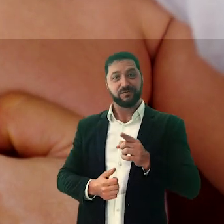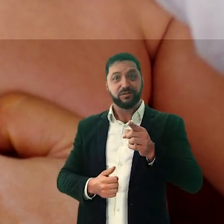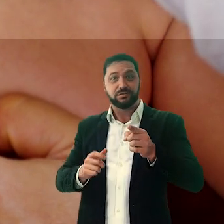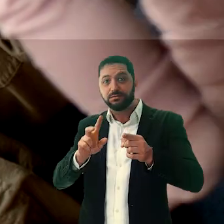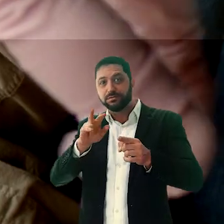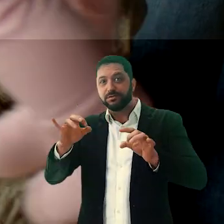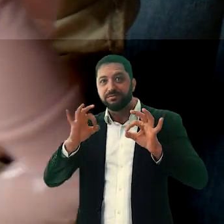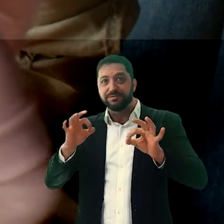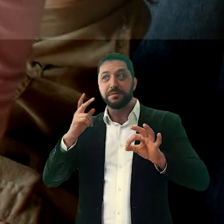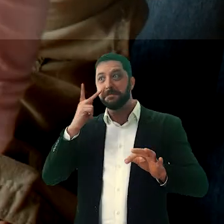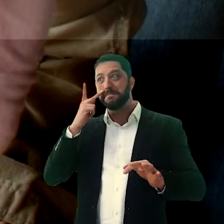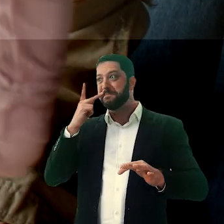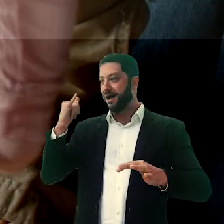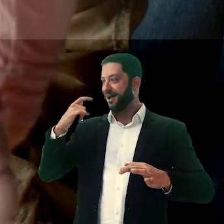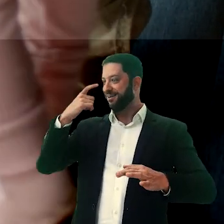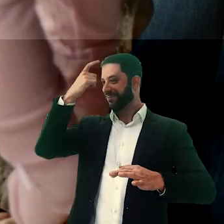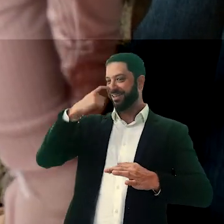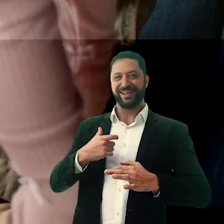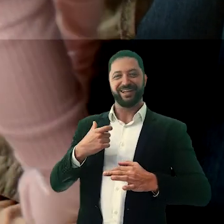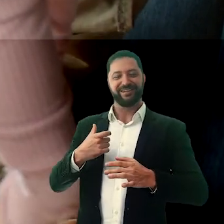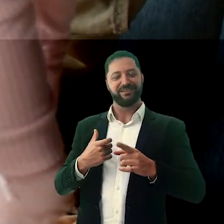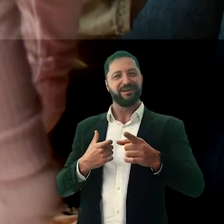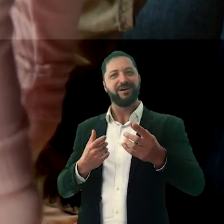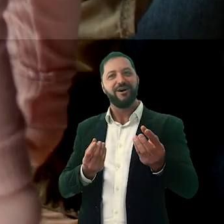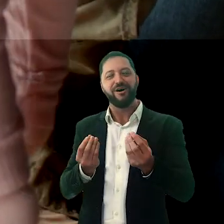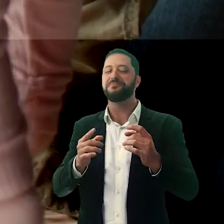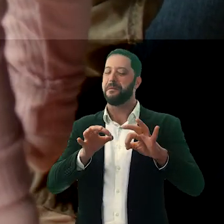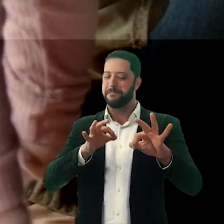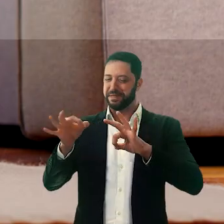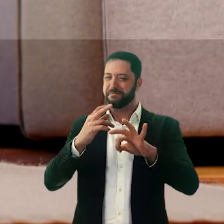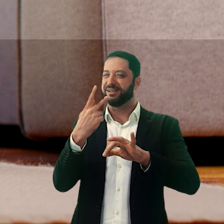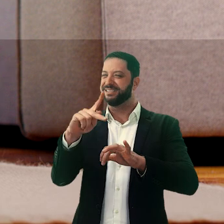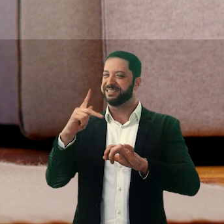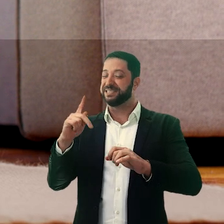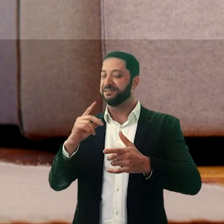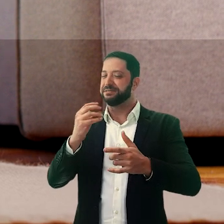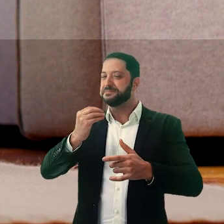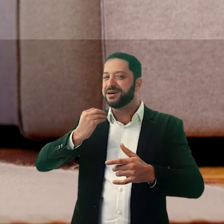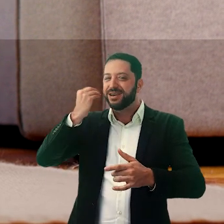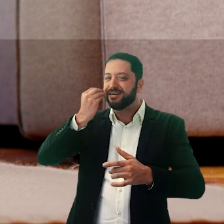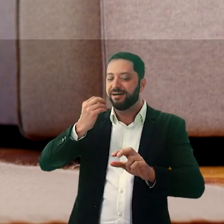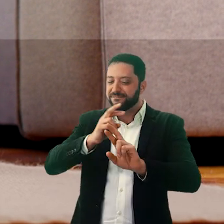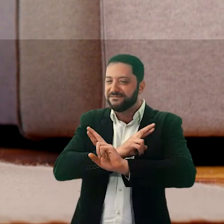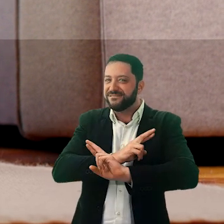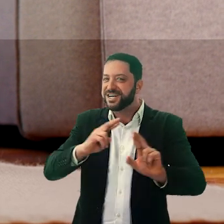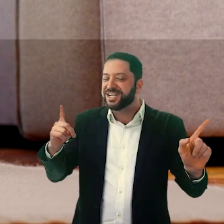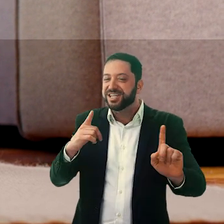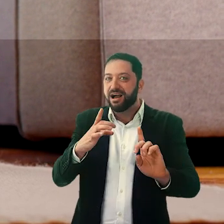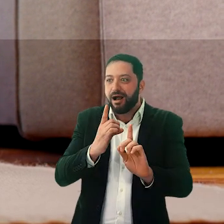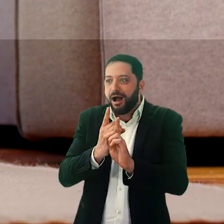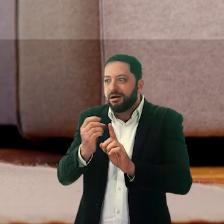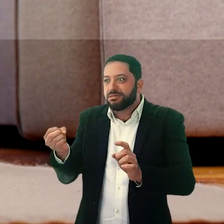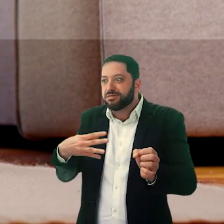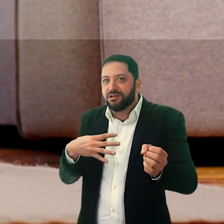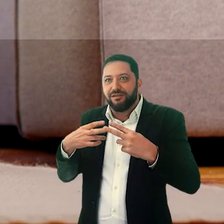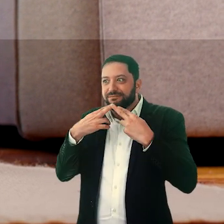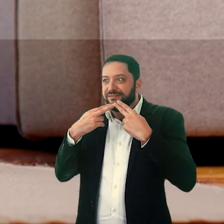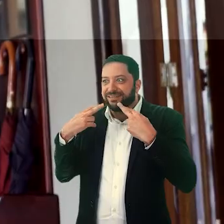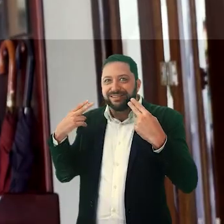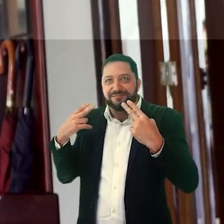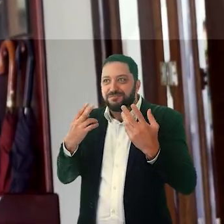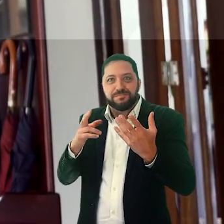vivenciar. Se você está prestes a se tornar pai pela primeira vez, prepare-se para uma experiência repleta de